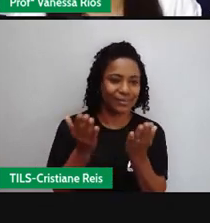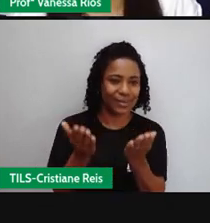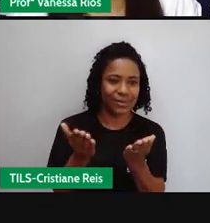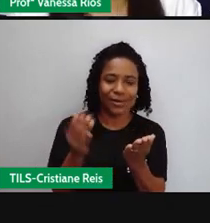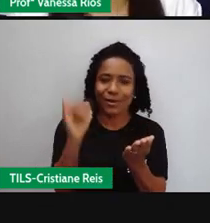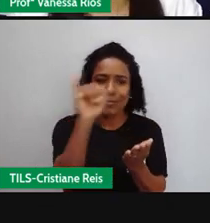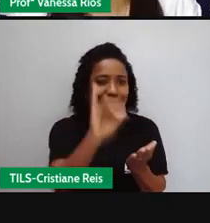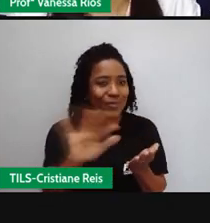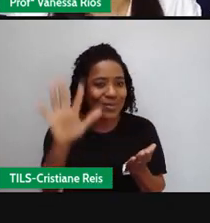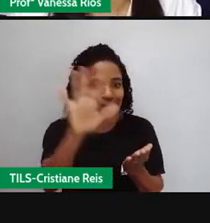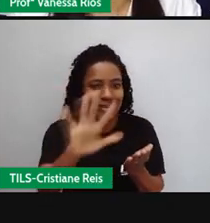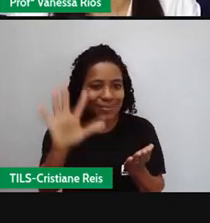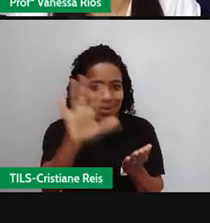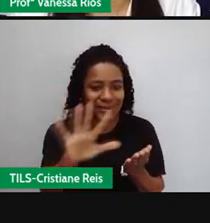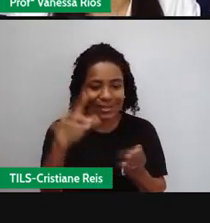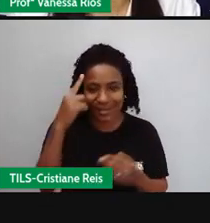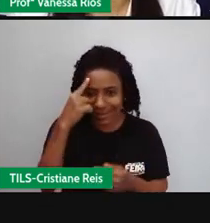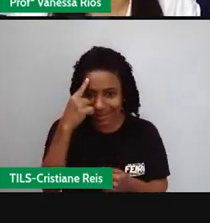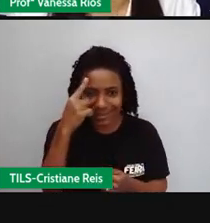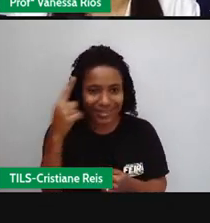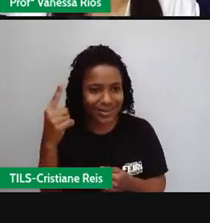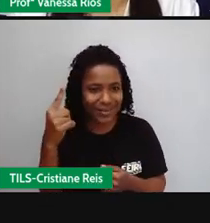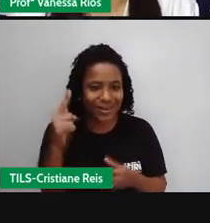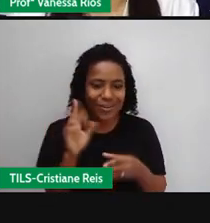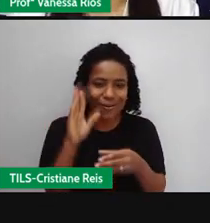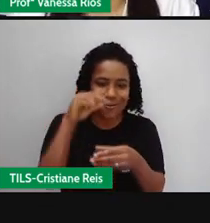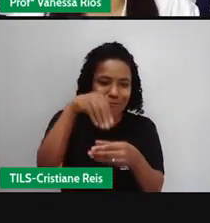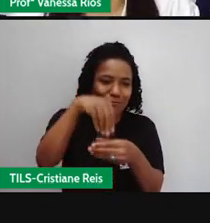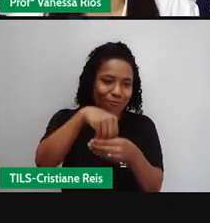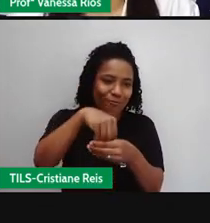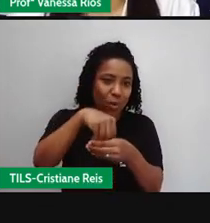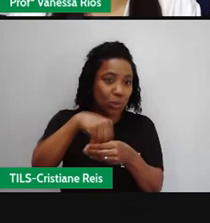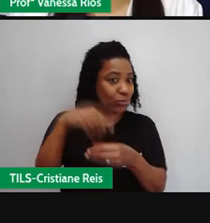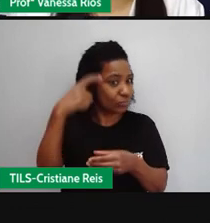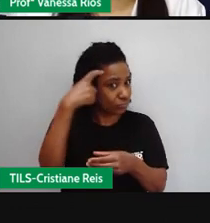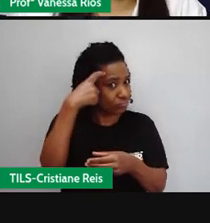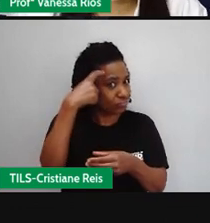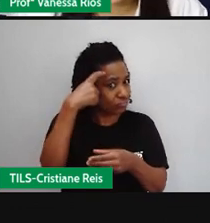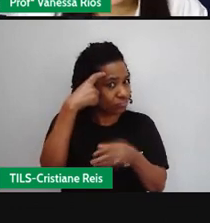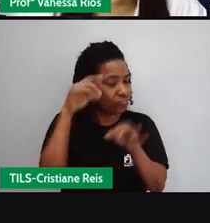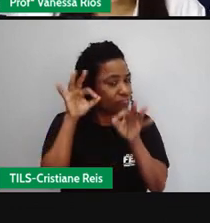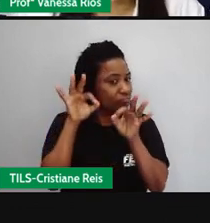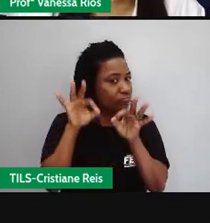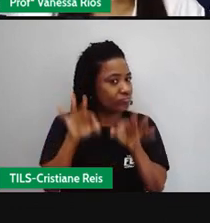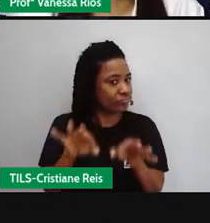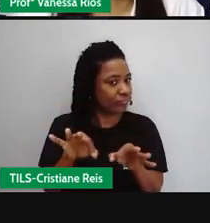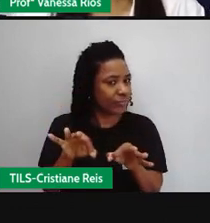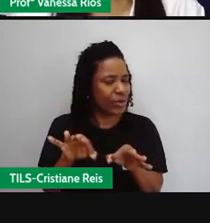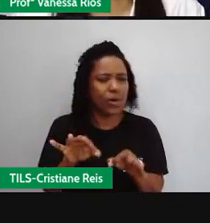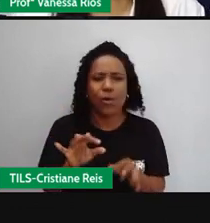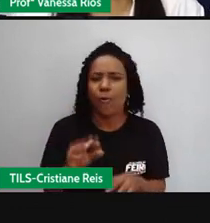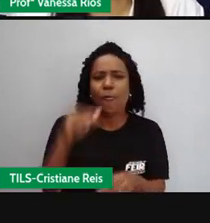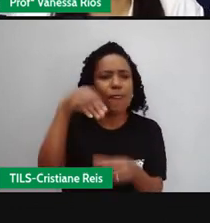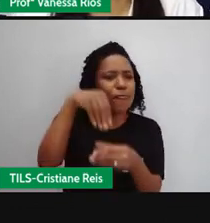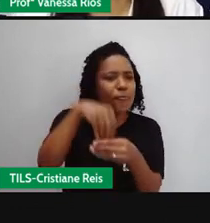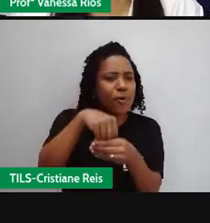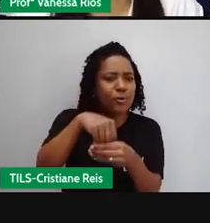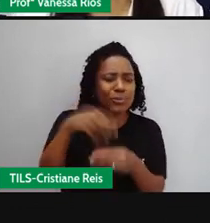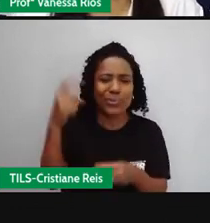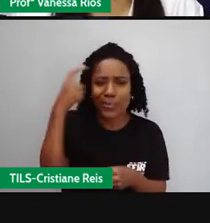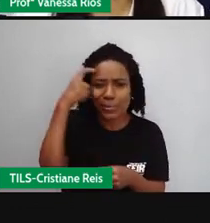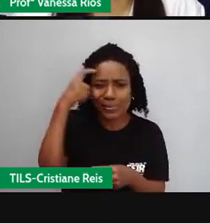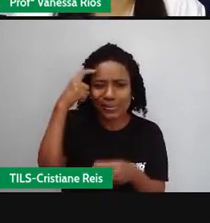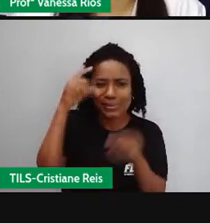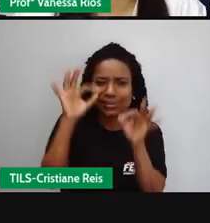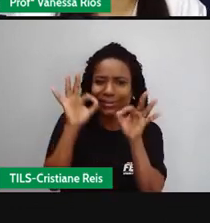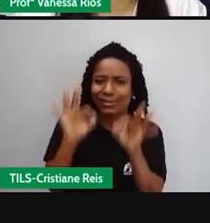imagem aqui para lembrar um pouquinho sobre o voto consciente. O que é votar consciente, né? A gente precisa refletir.